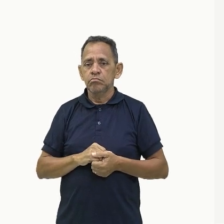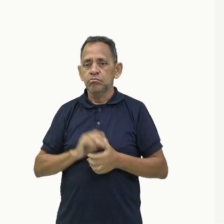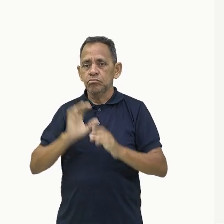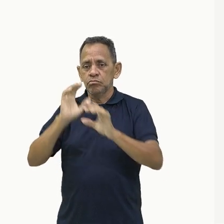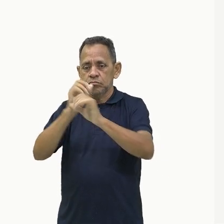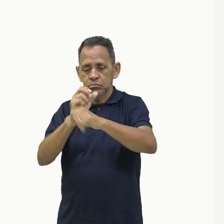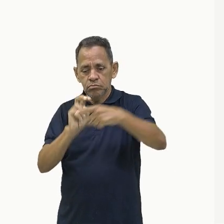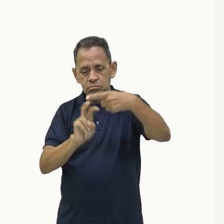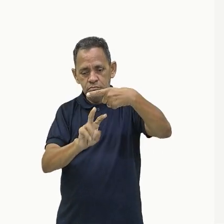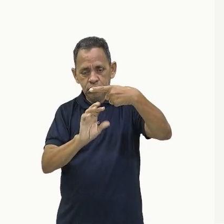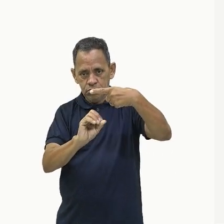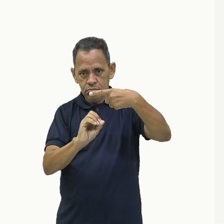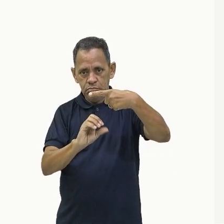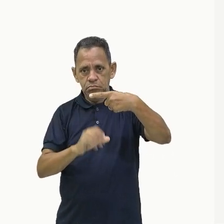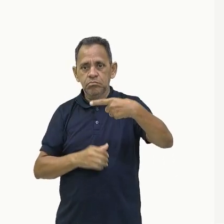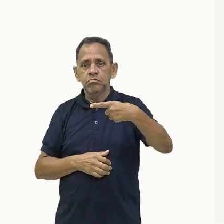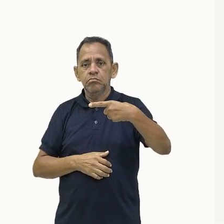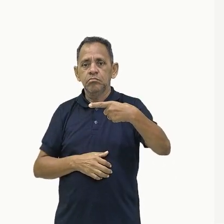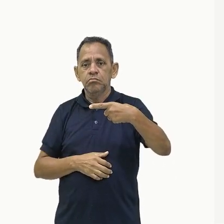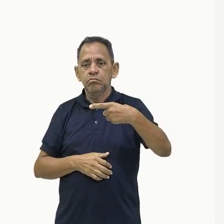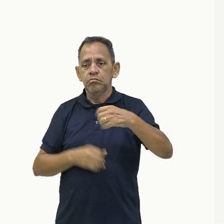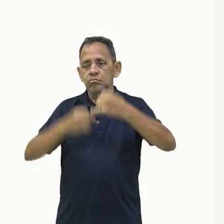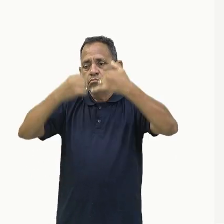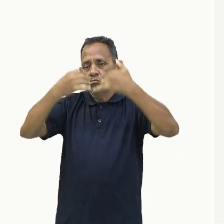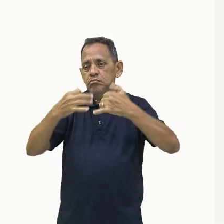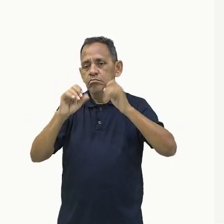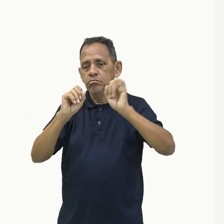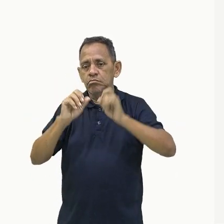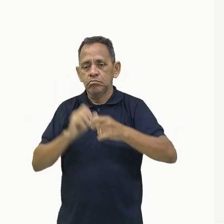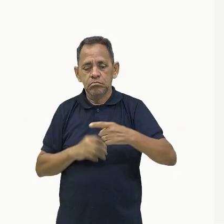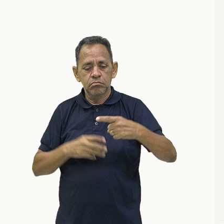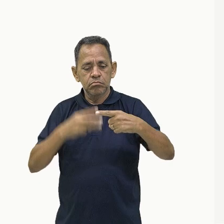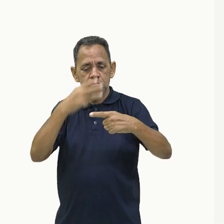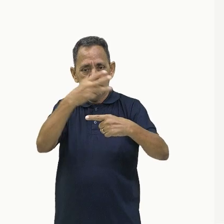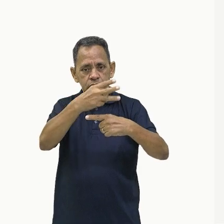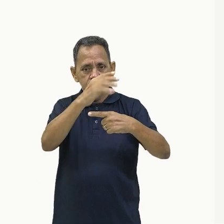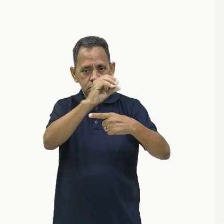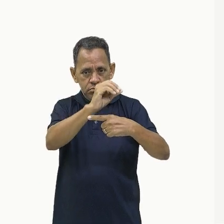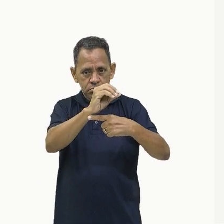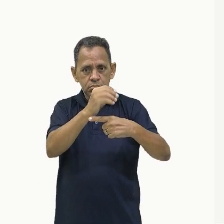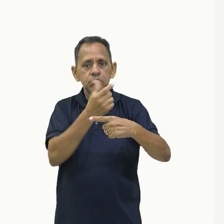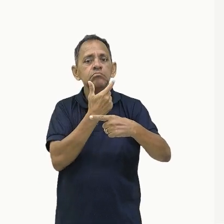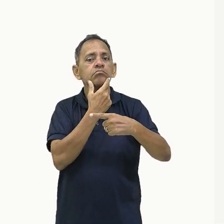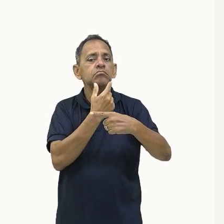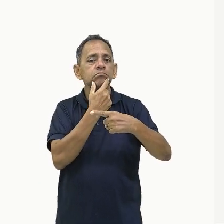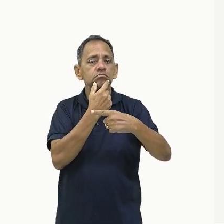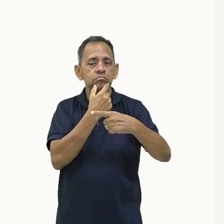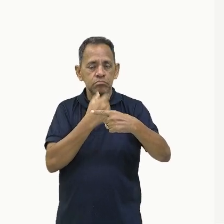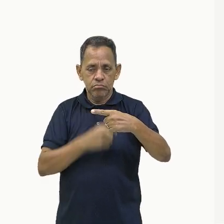50. Aí ele fala, né? 30 são meninos